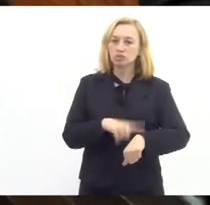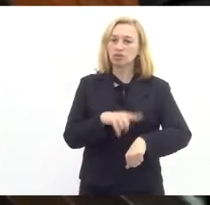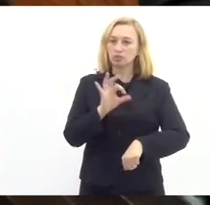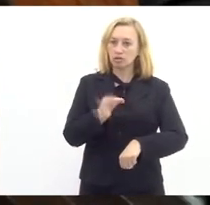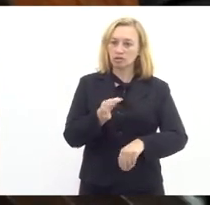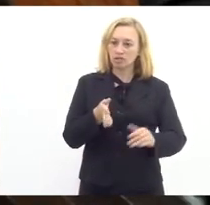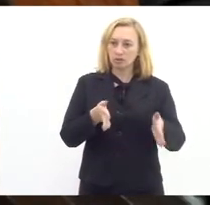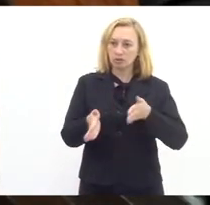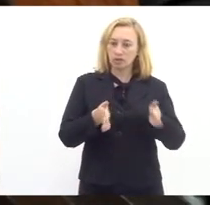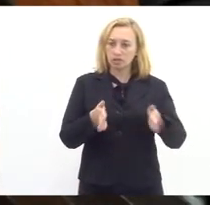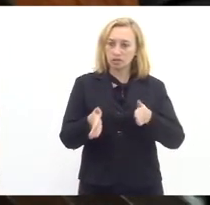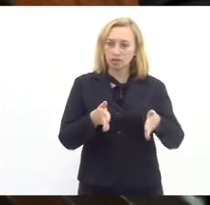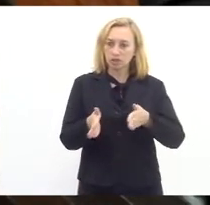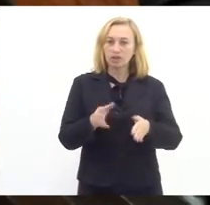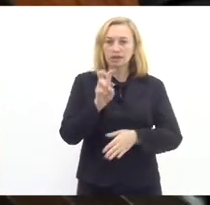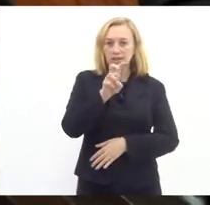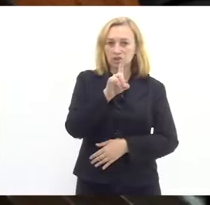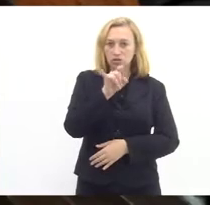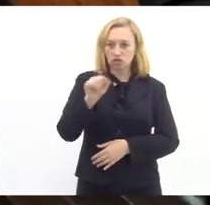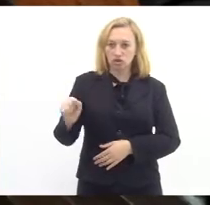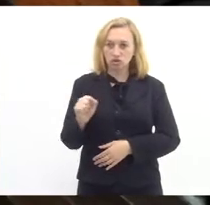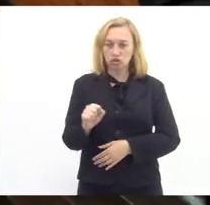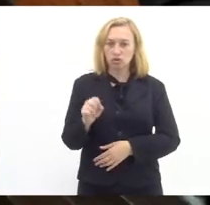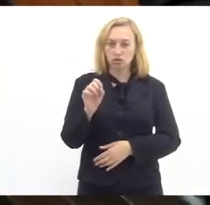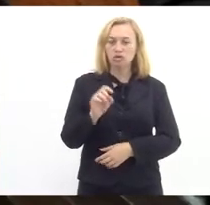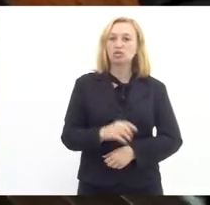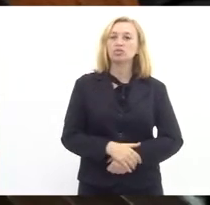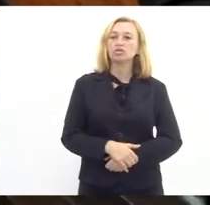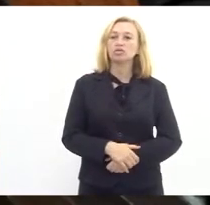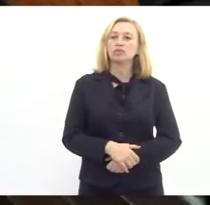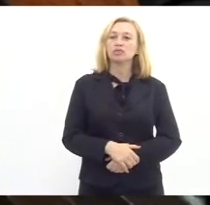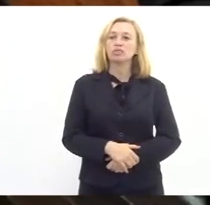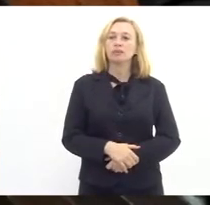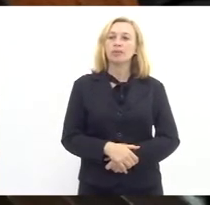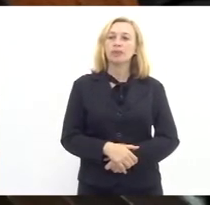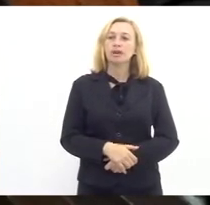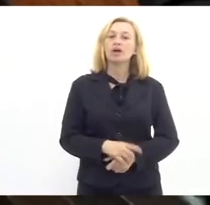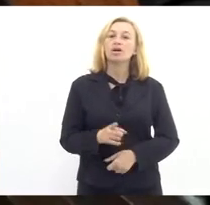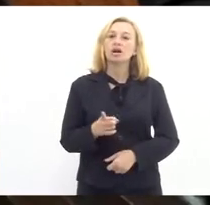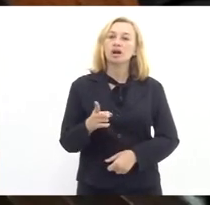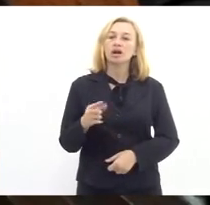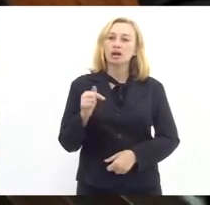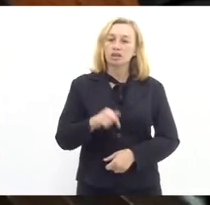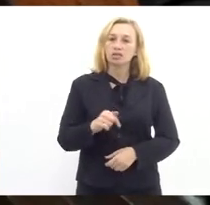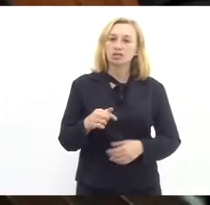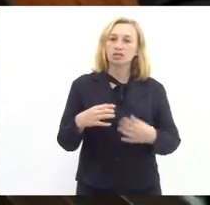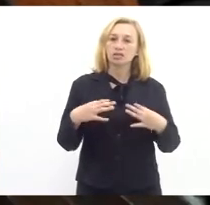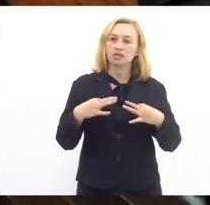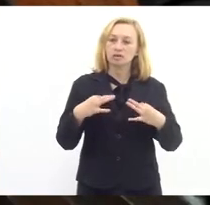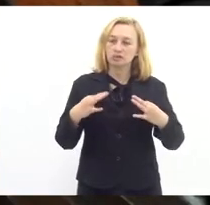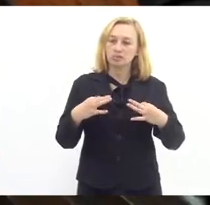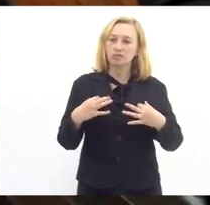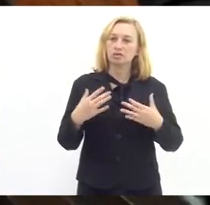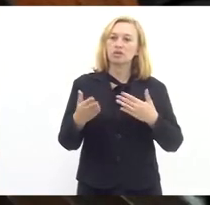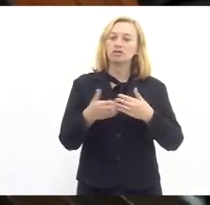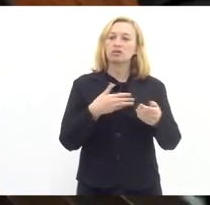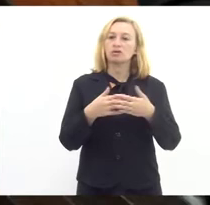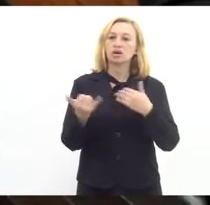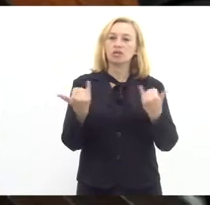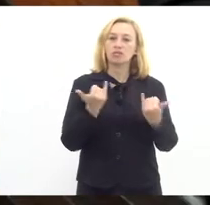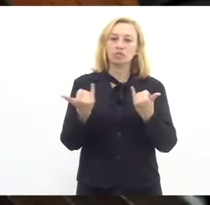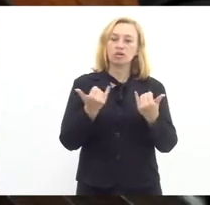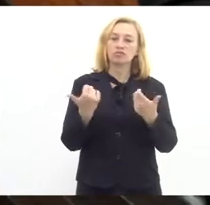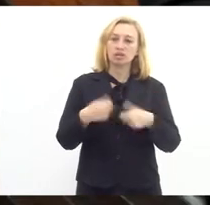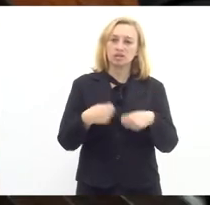prazo estipulado de 5 dias úteis, e estamos aqui abertos a qualquer outro tipo de informação que